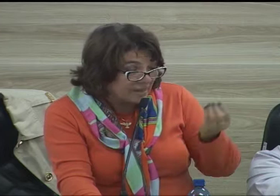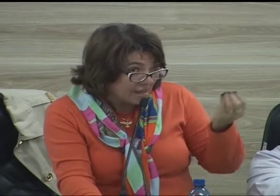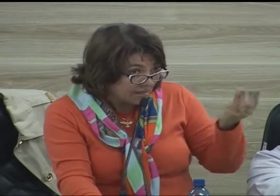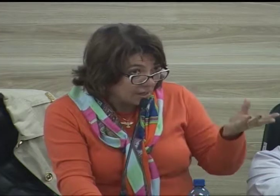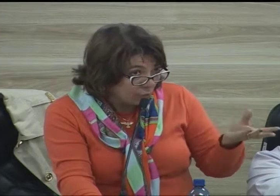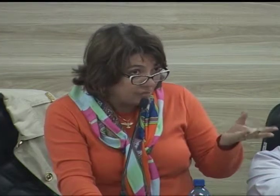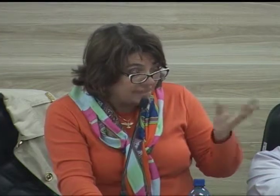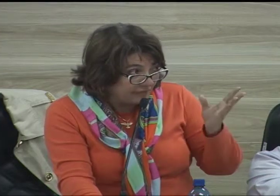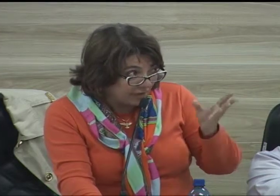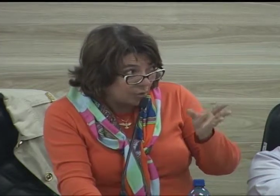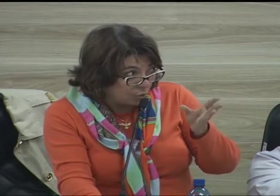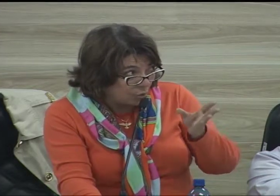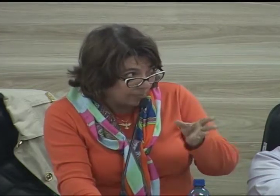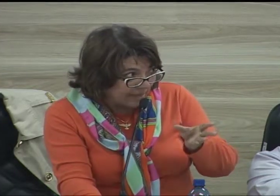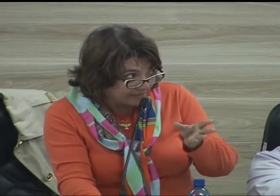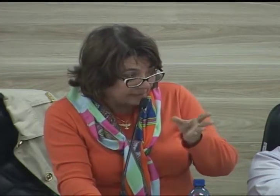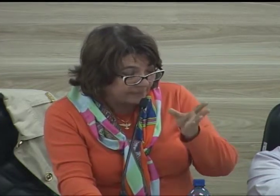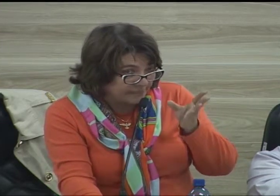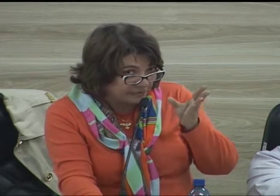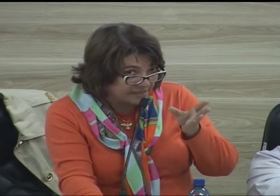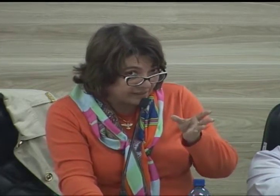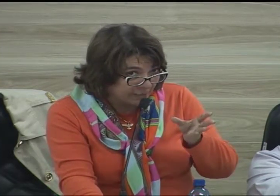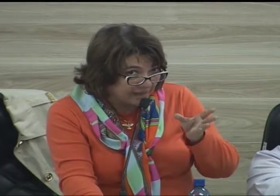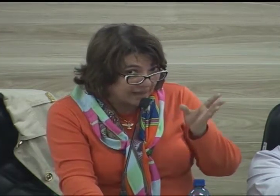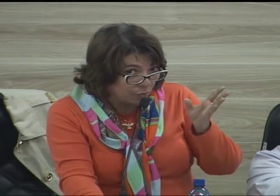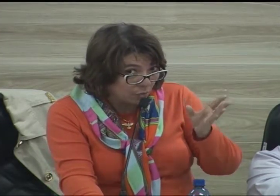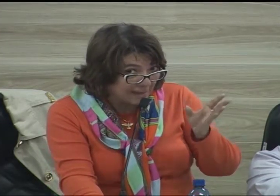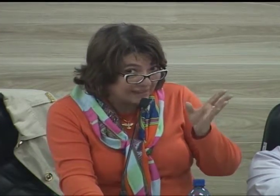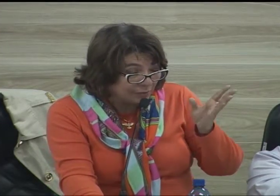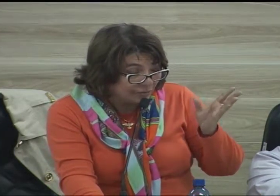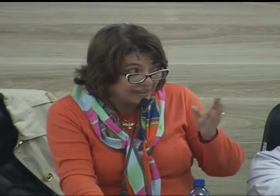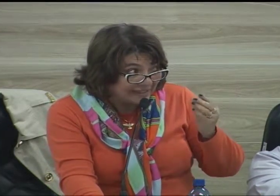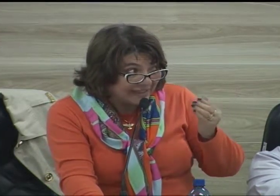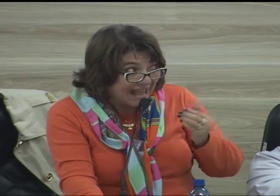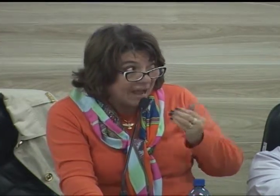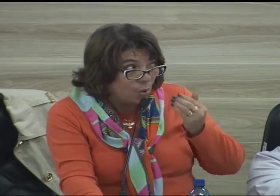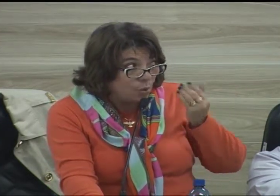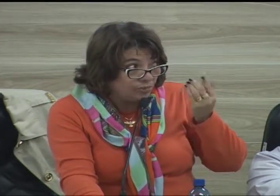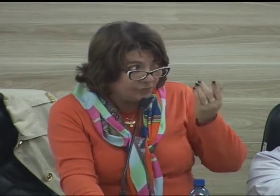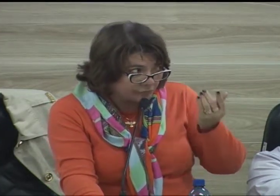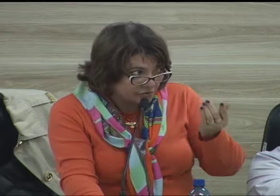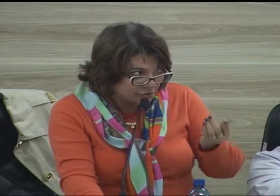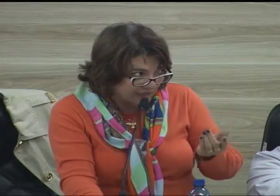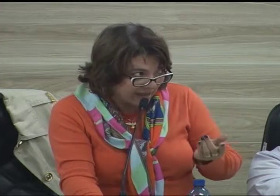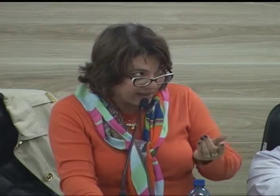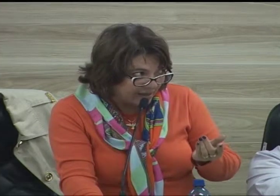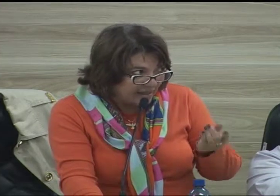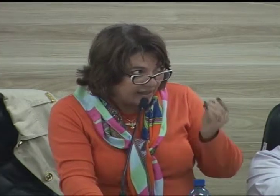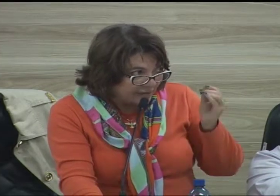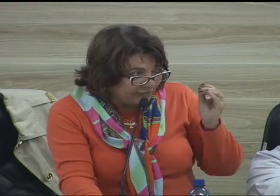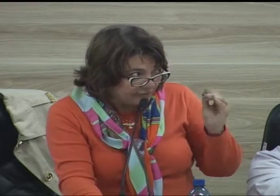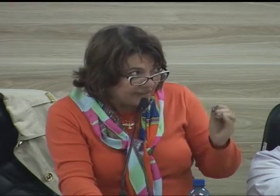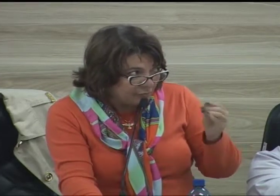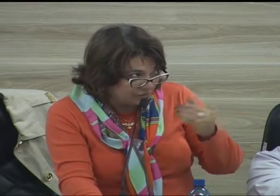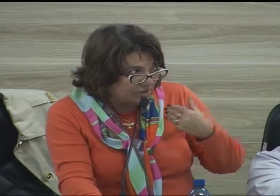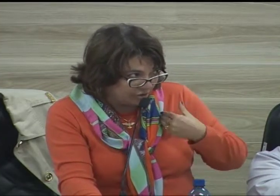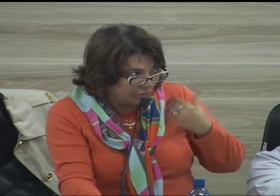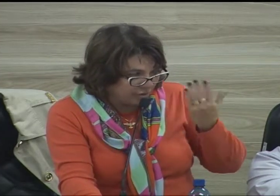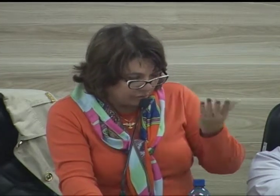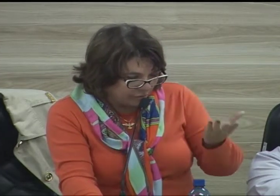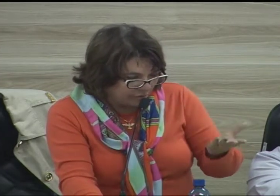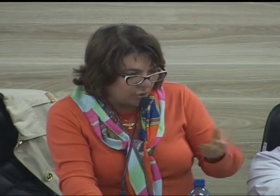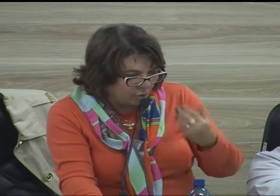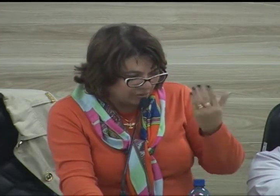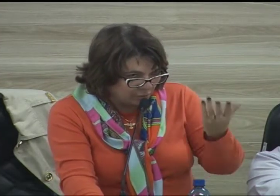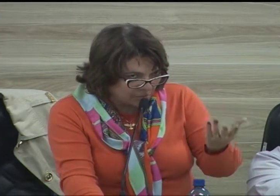conselho. Que, inclusive, agora o COMAD, para você ter uma ideia, o COMAD não tinha nem aonde funcionar. Vivíamos, eu digo